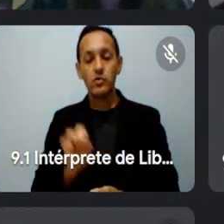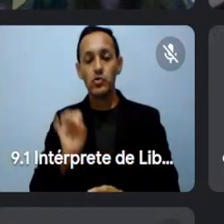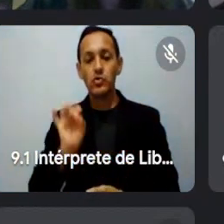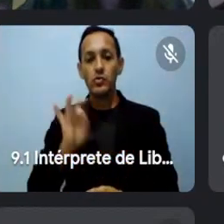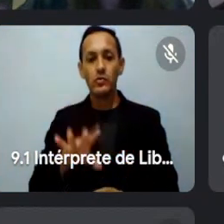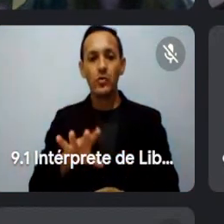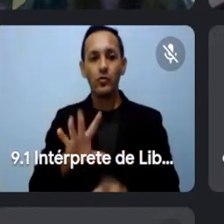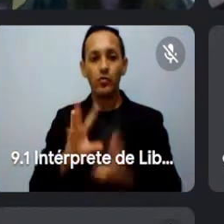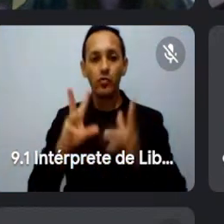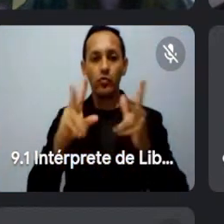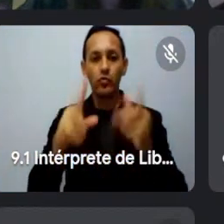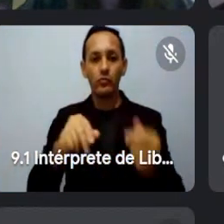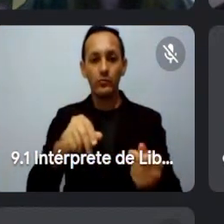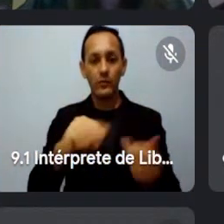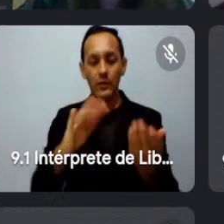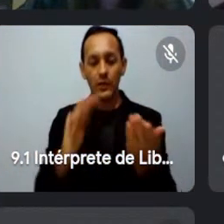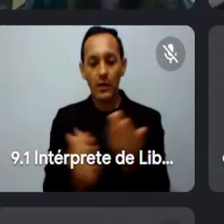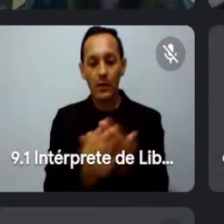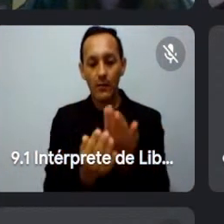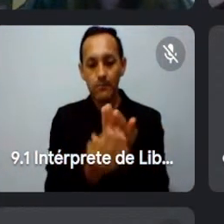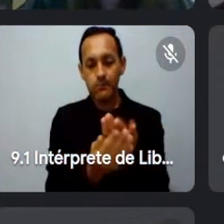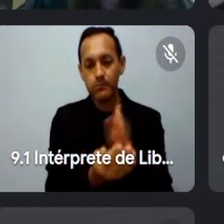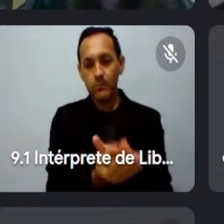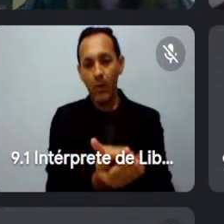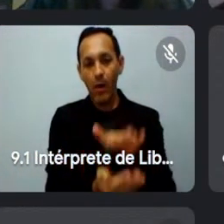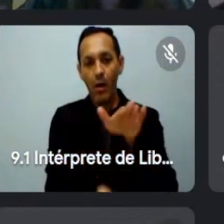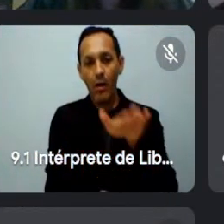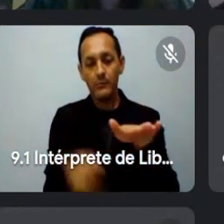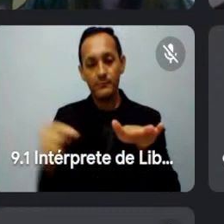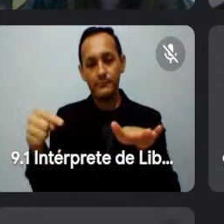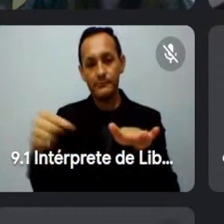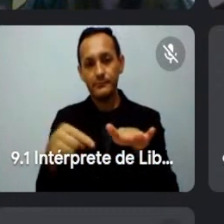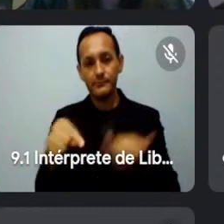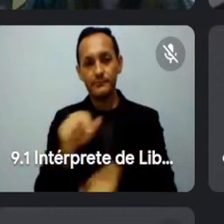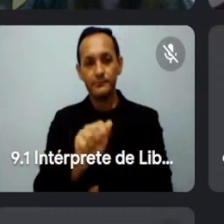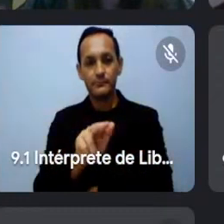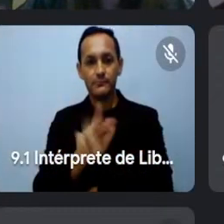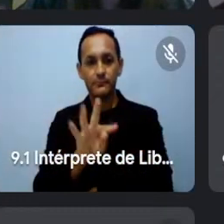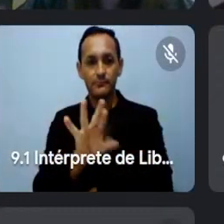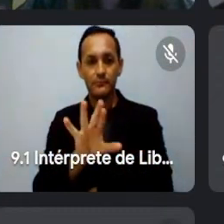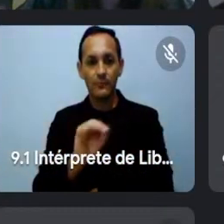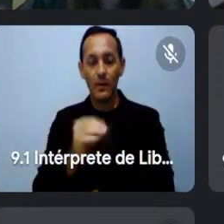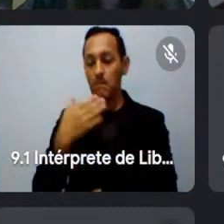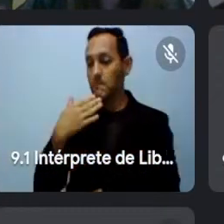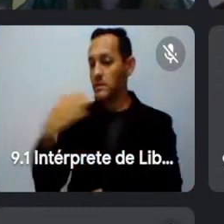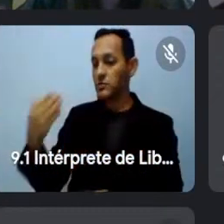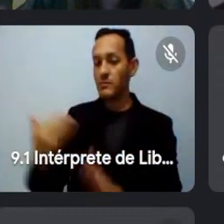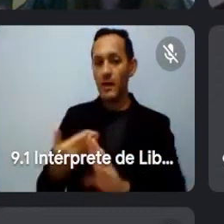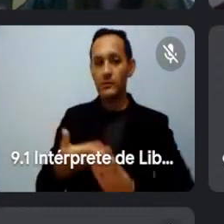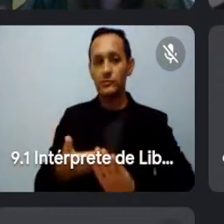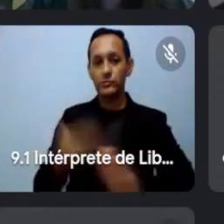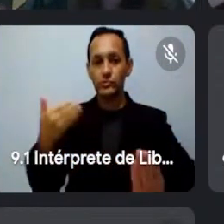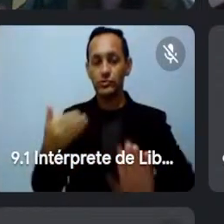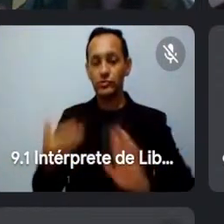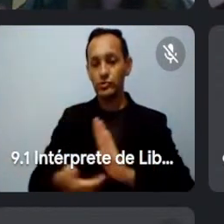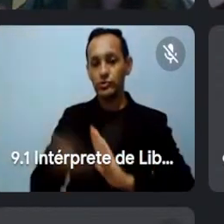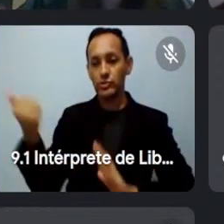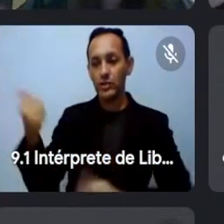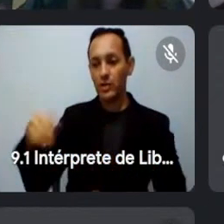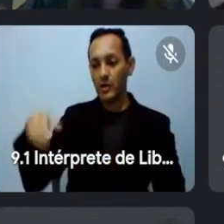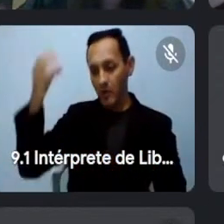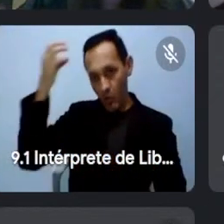autos eu admito integralmente a doutora Ana Paula no sentido de afastar a Upa da senhora Maria de Jesus